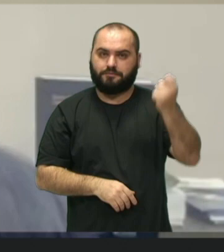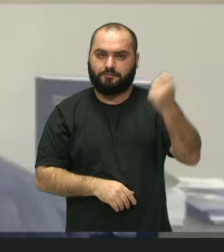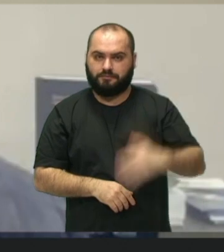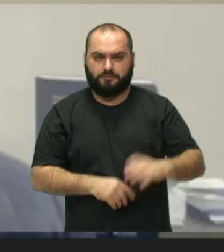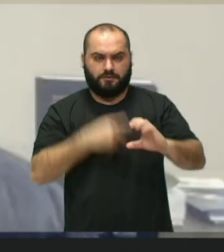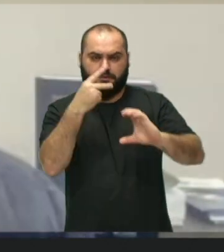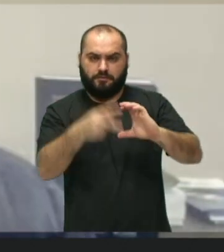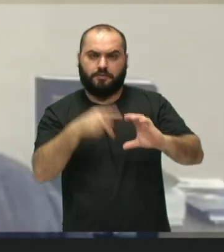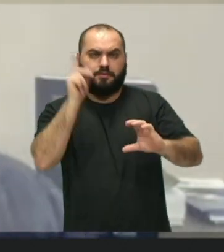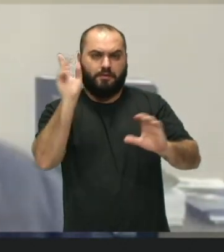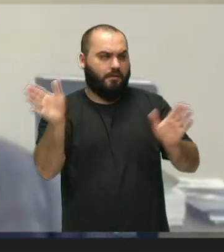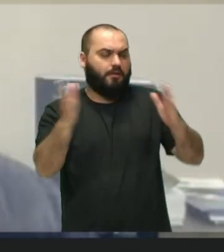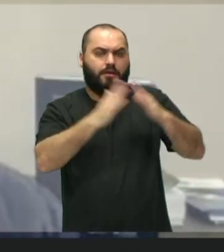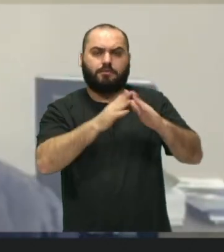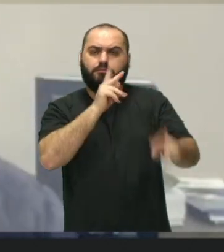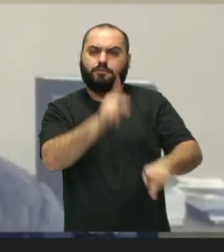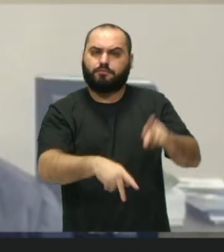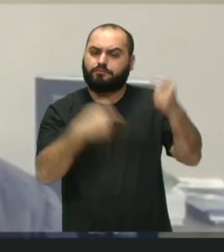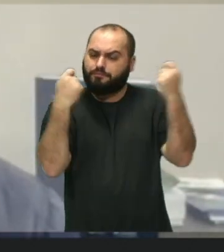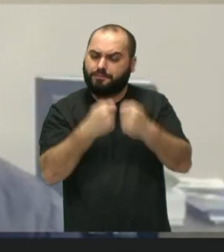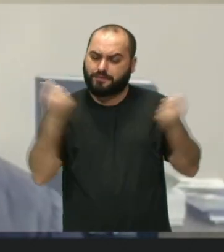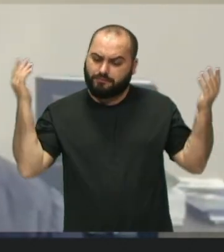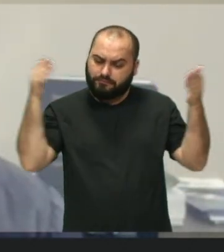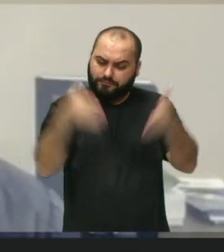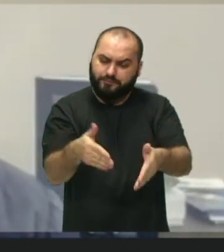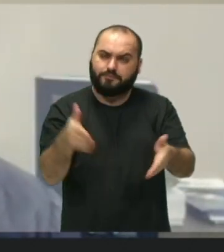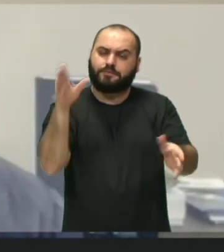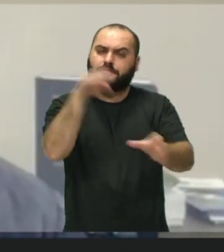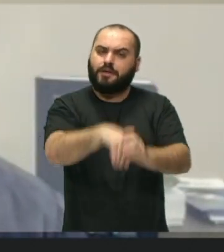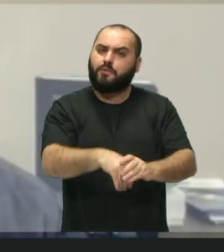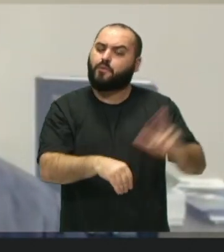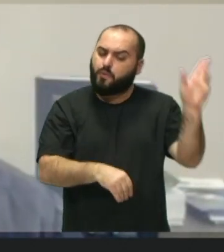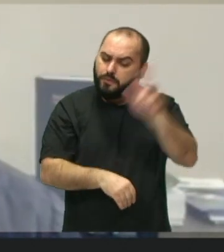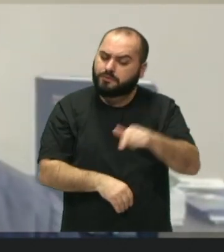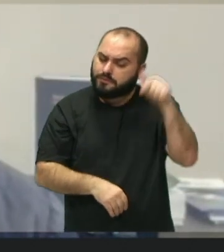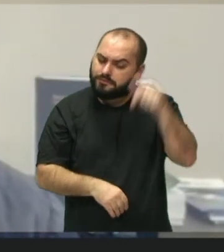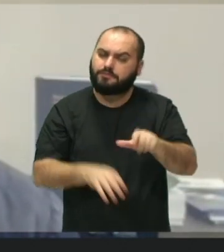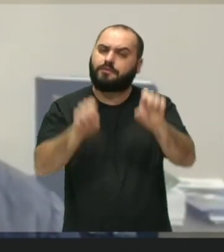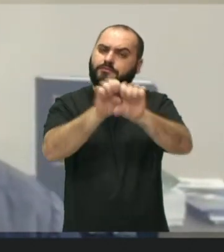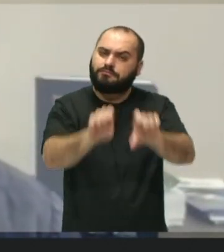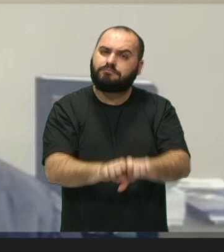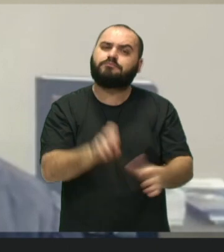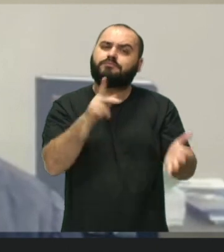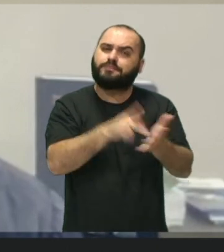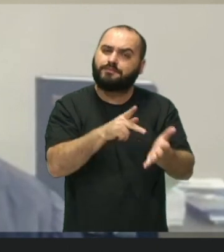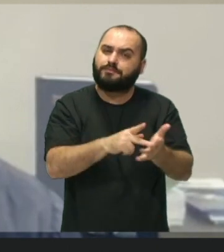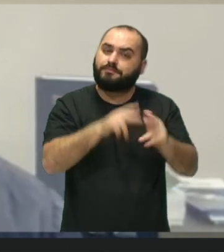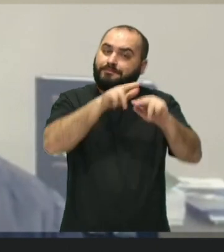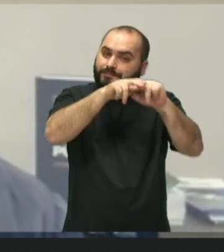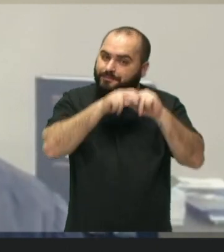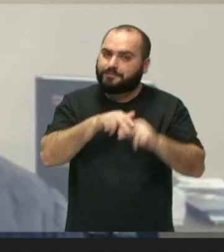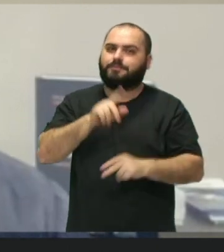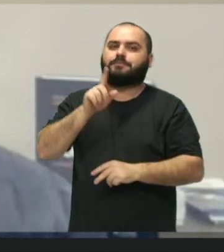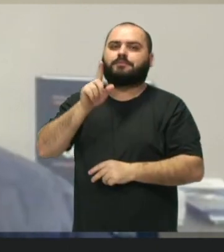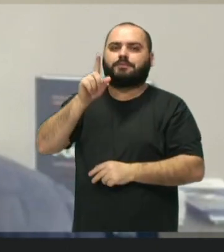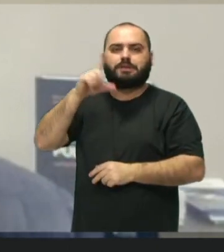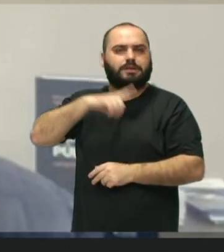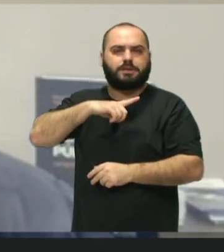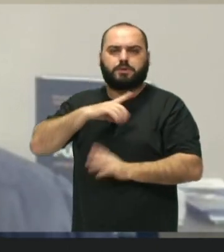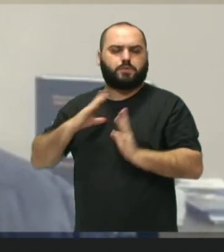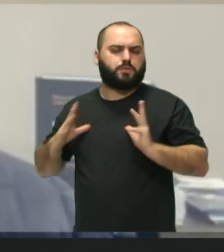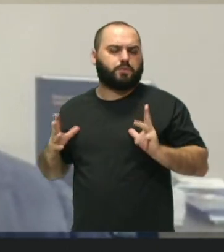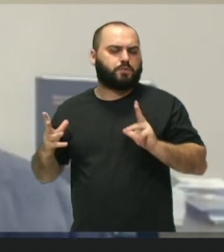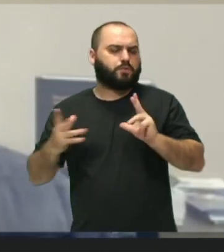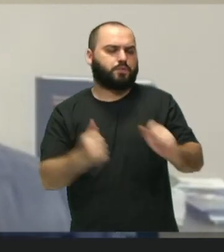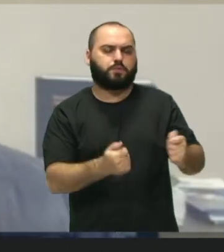casa do povo. O povo tem que estar aqui dentro mesmo, sabe? Tem que usufruir dessa estrutura. Então, realmente, nós temos tudo o que precisamos